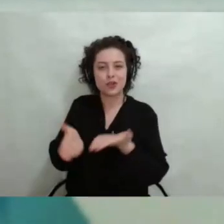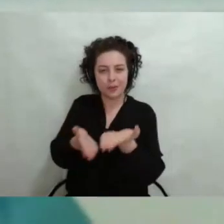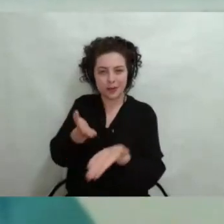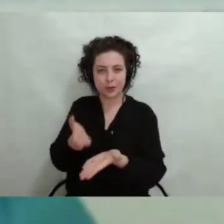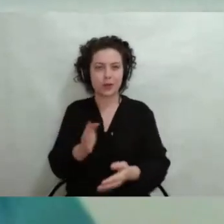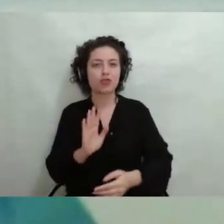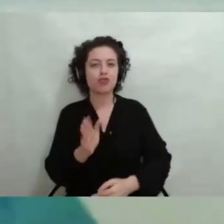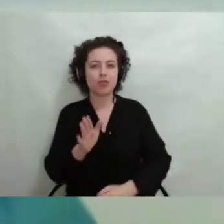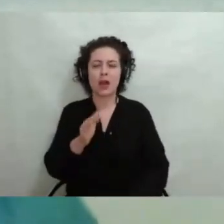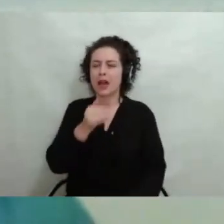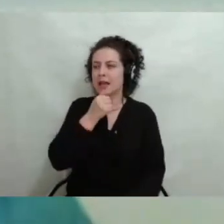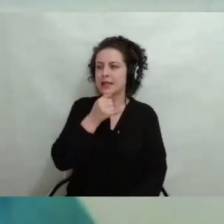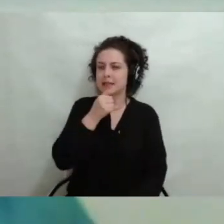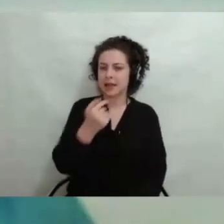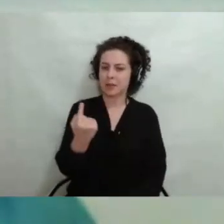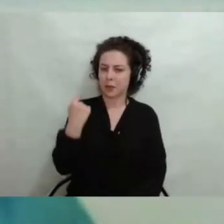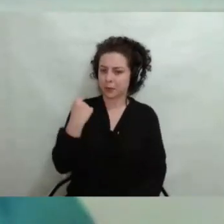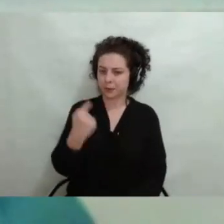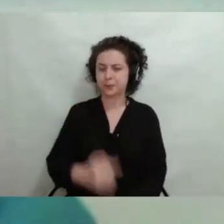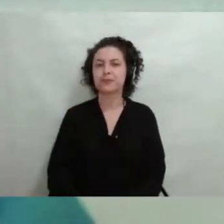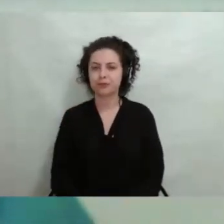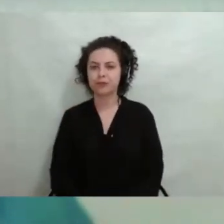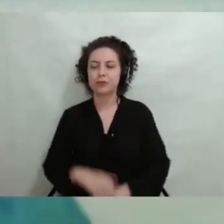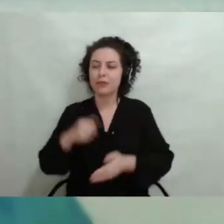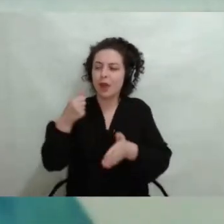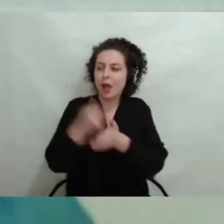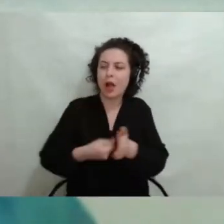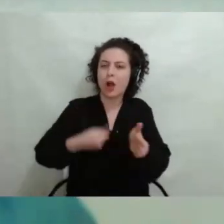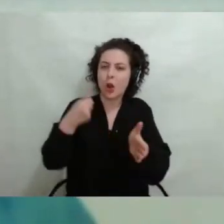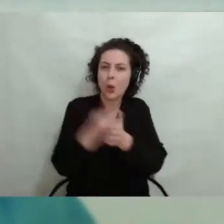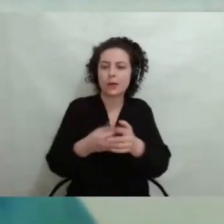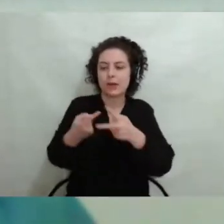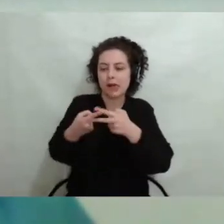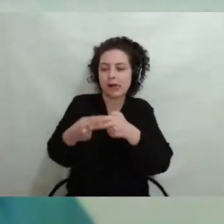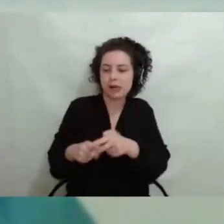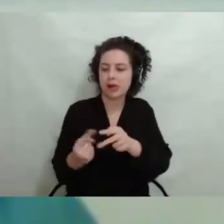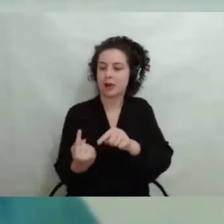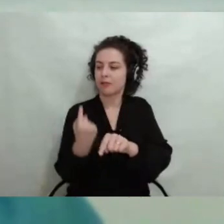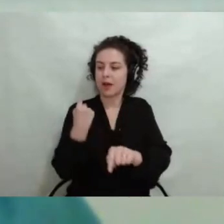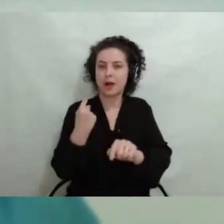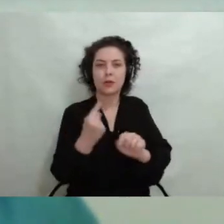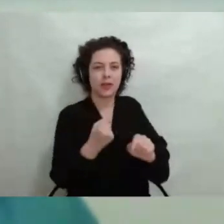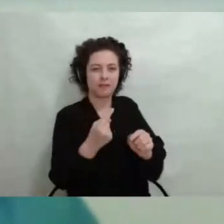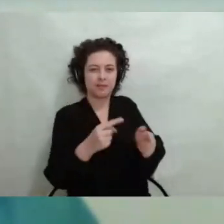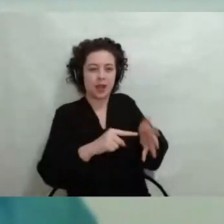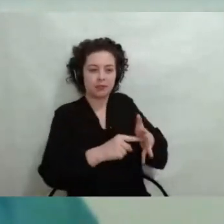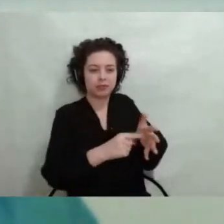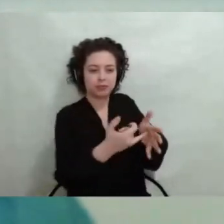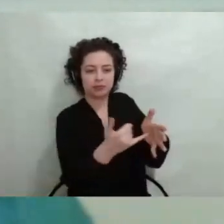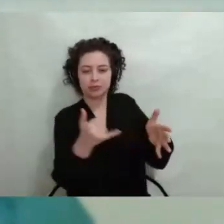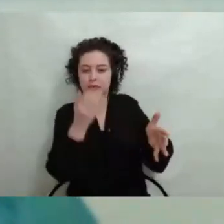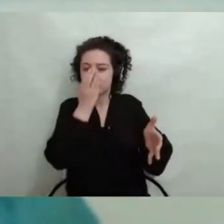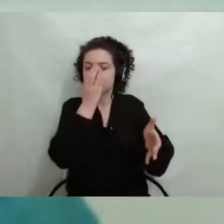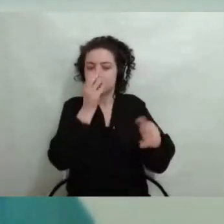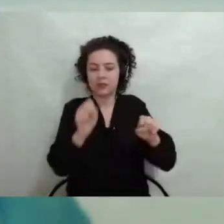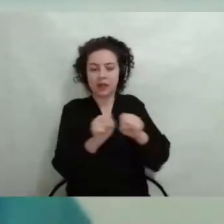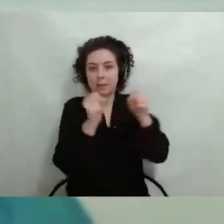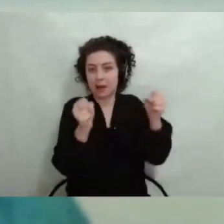nesse instante, quer dizer, a luta para consertar respiradores que estavam, de alguma forma, não